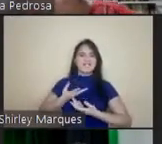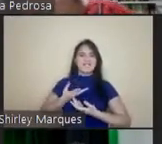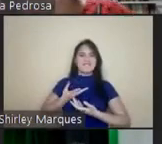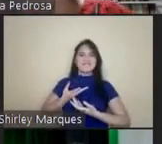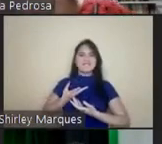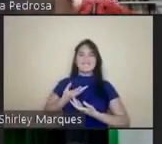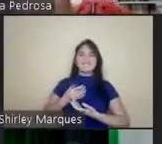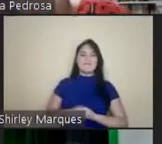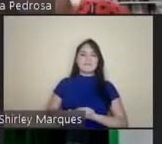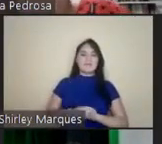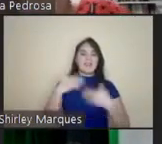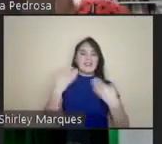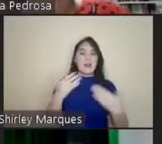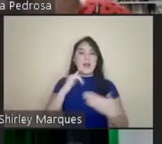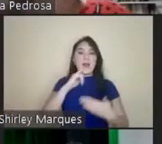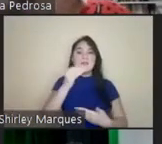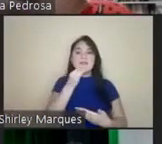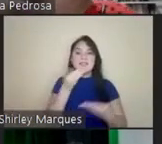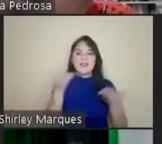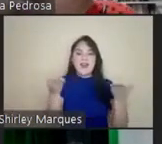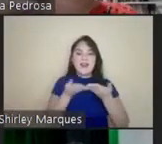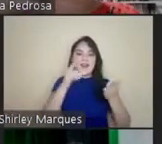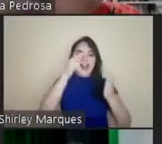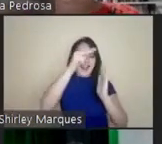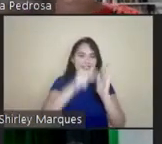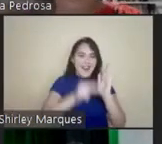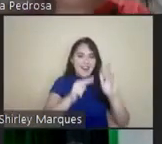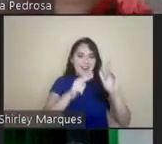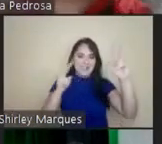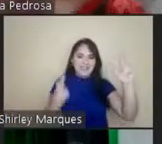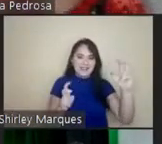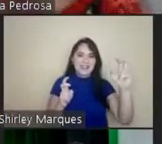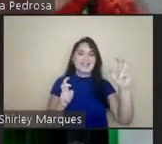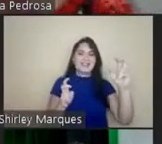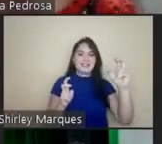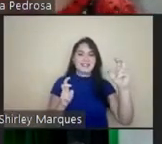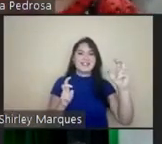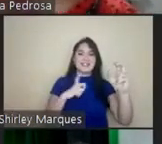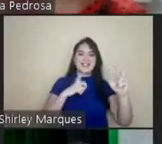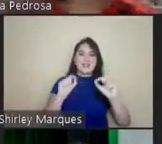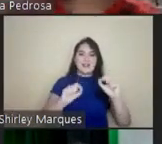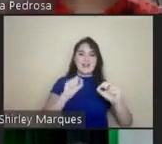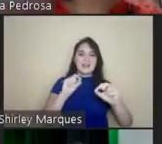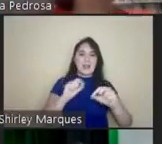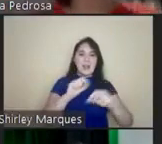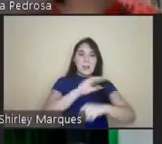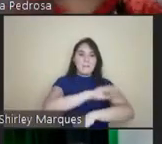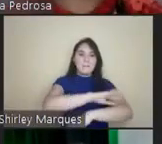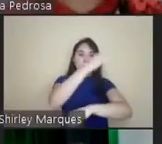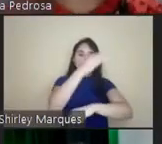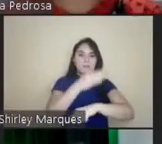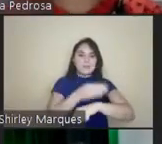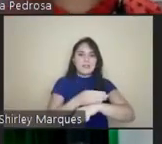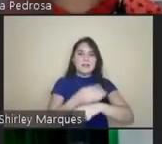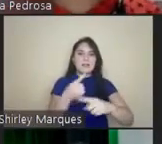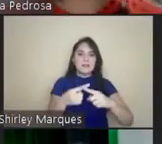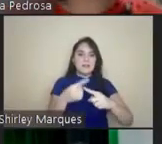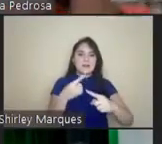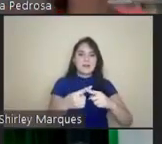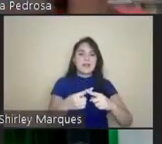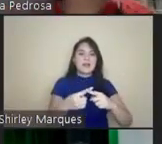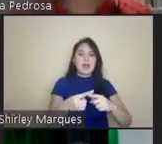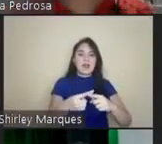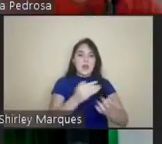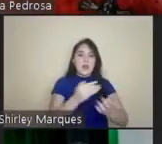isso. Então eu vou aproveitar e ler um trecho que tem o Montanha, que quando ele surge no livro, ele começa no livro como gigante,